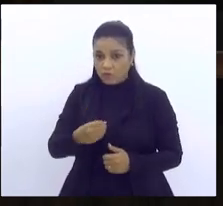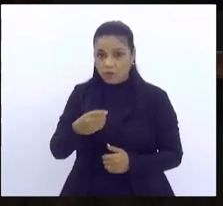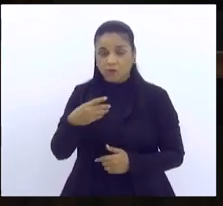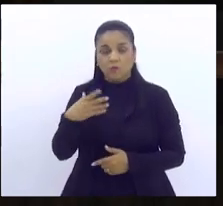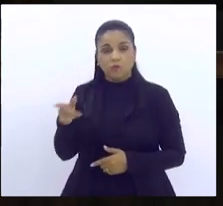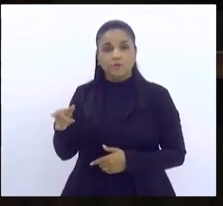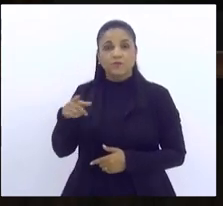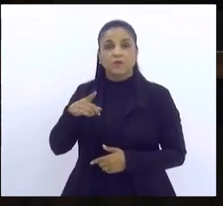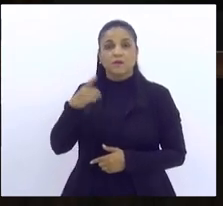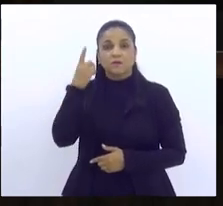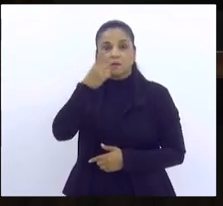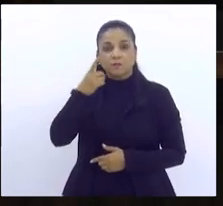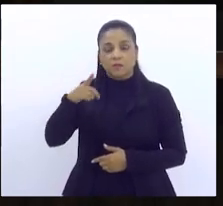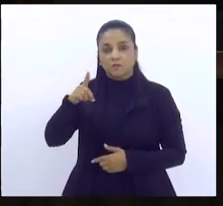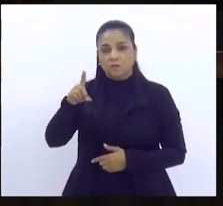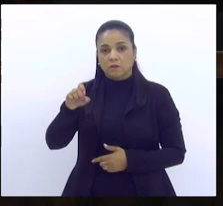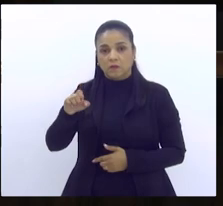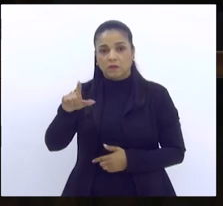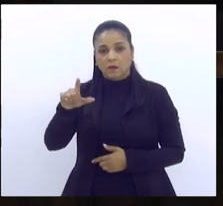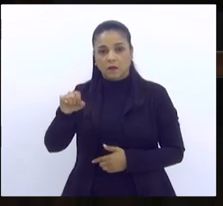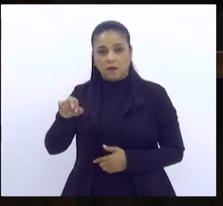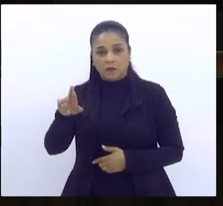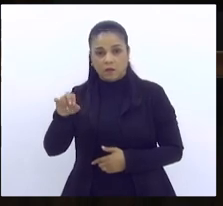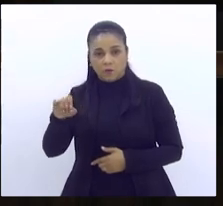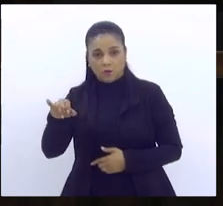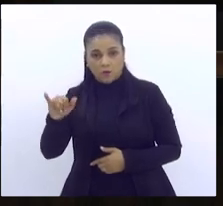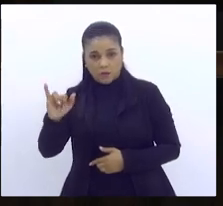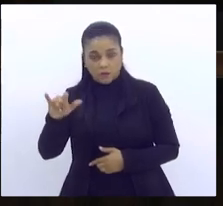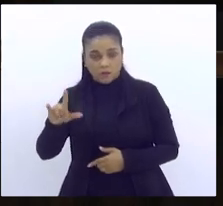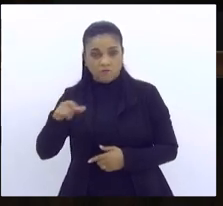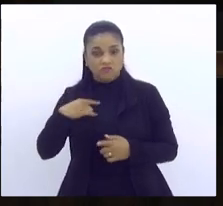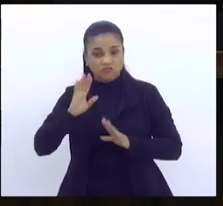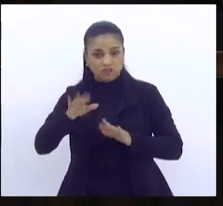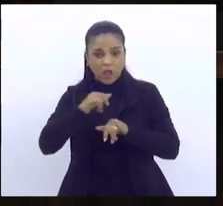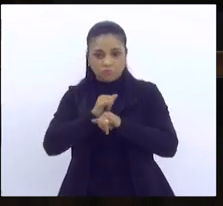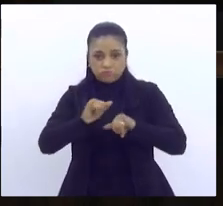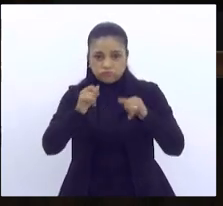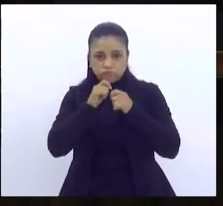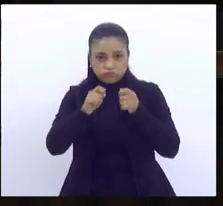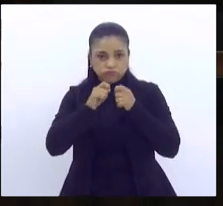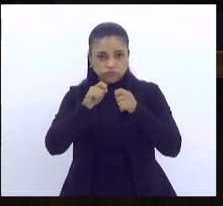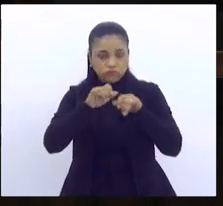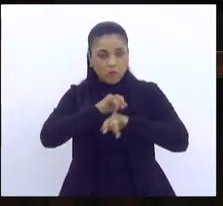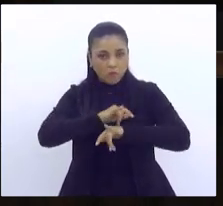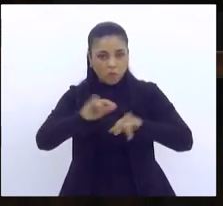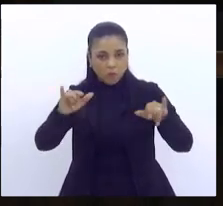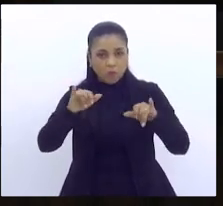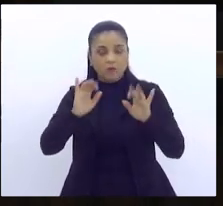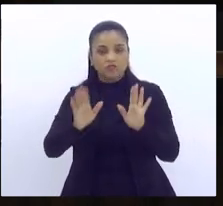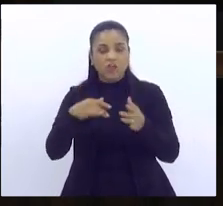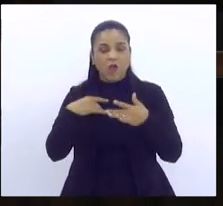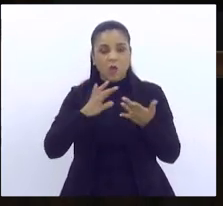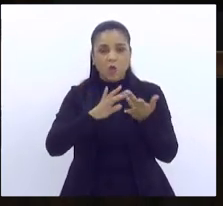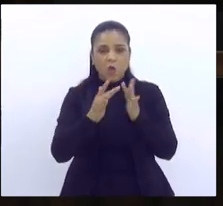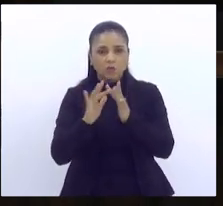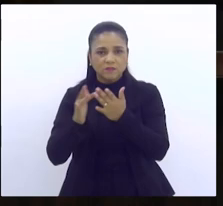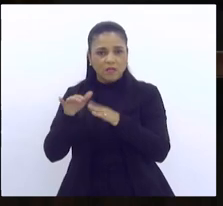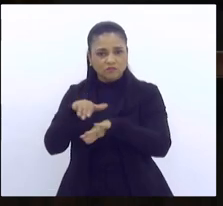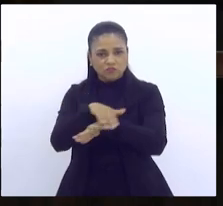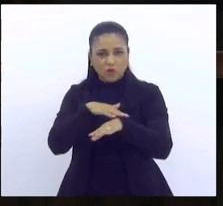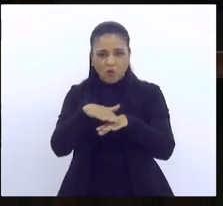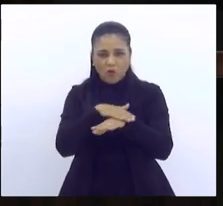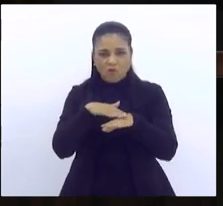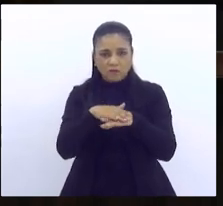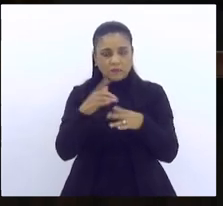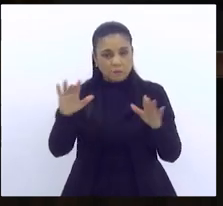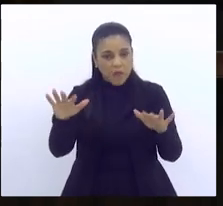que eu acho que já saiu aí na mídia, que eu tive a oportunidade imediatamente de conversar com ele, de fazer o contato necessário para que ele